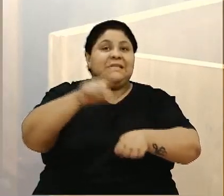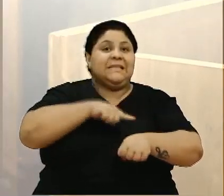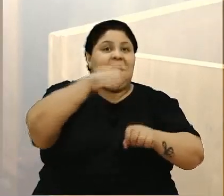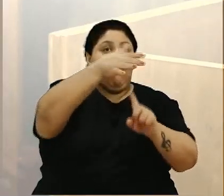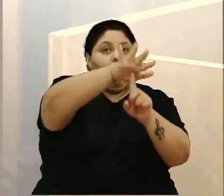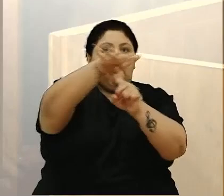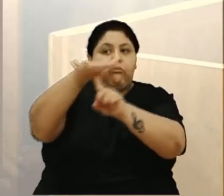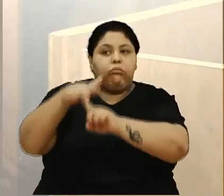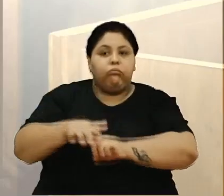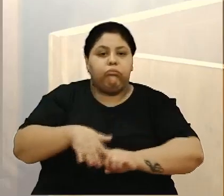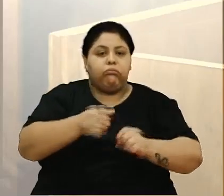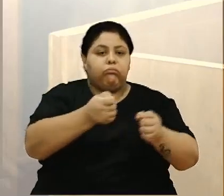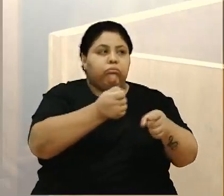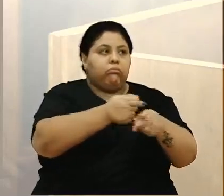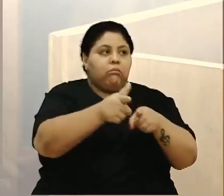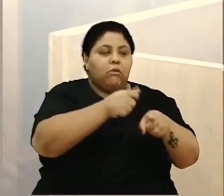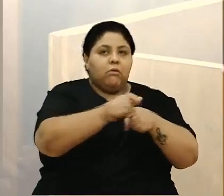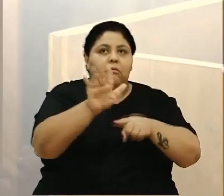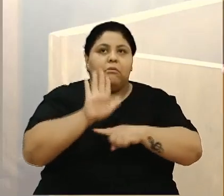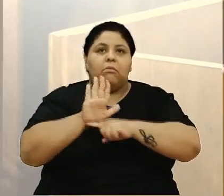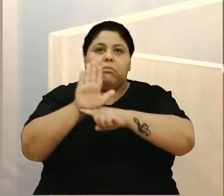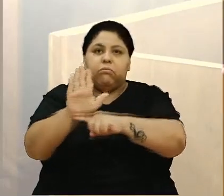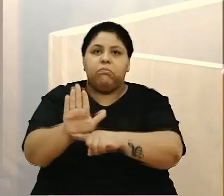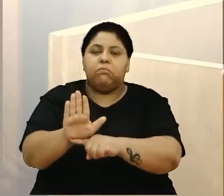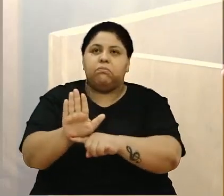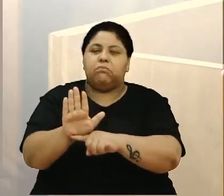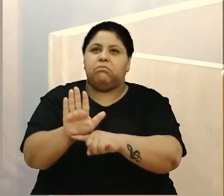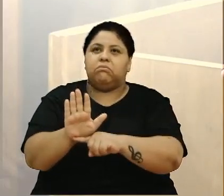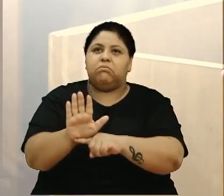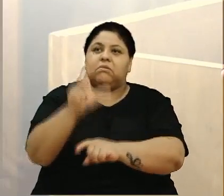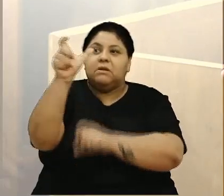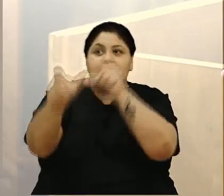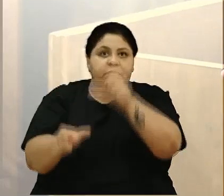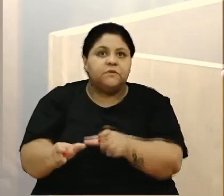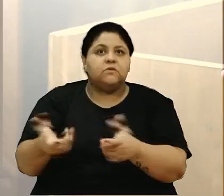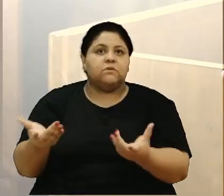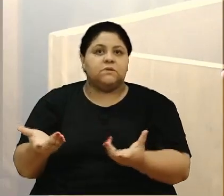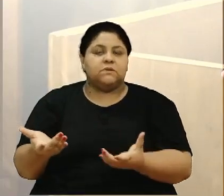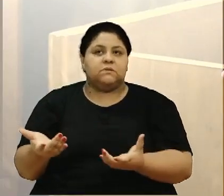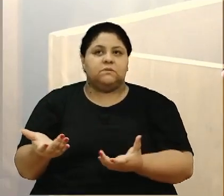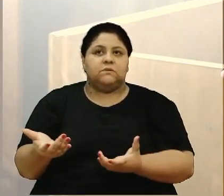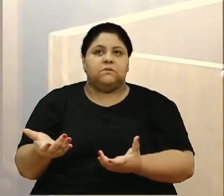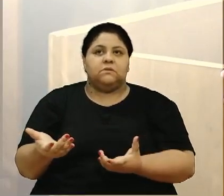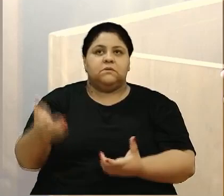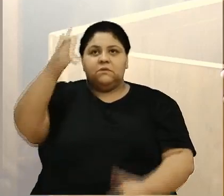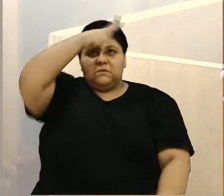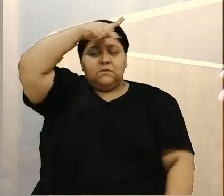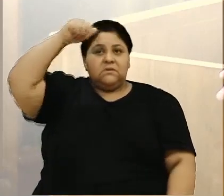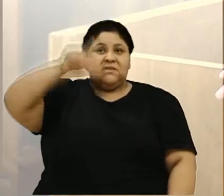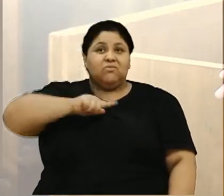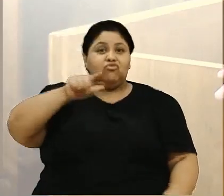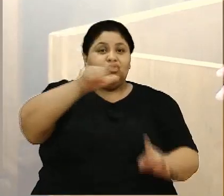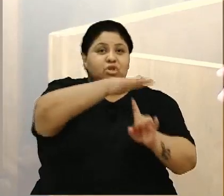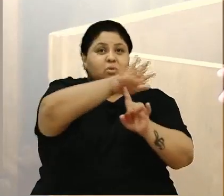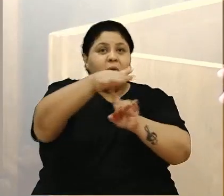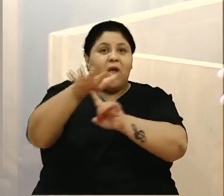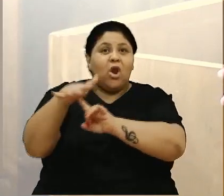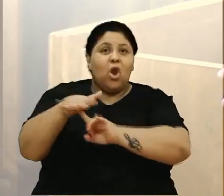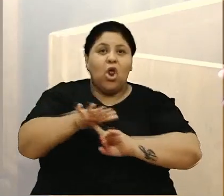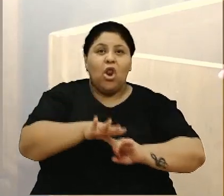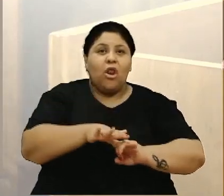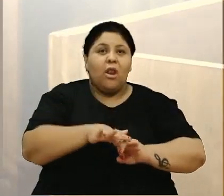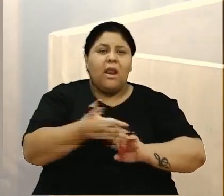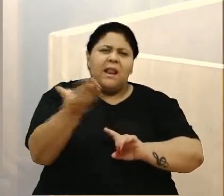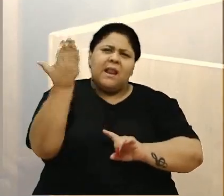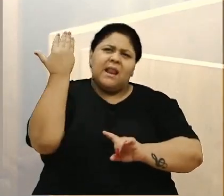gente alugasse um helicóptero para ajudar essas pessoas. O prefeito não tinha um helicóptero desde a